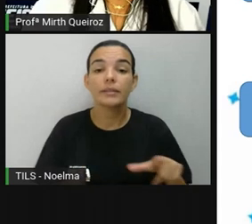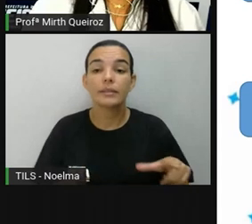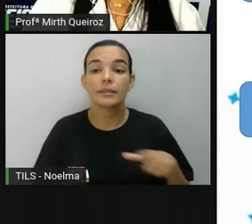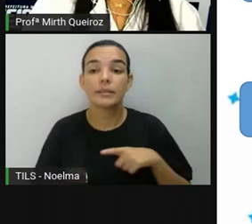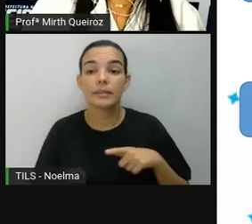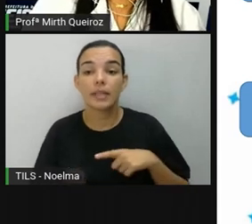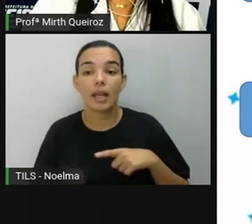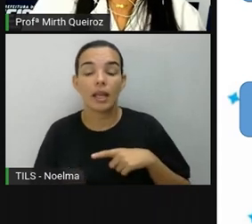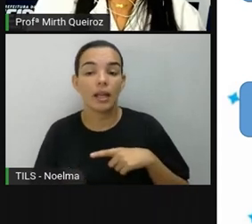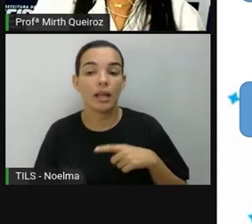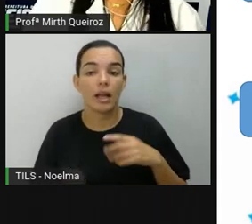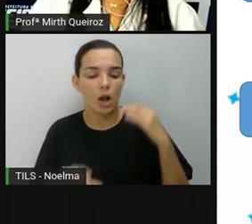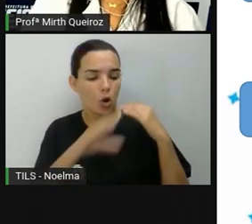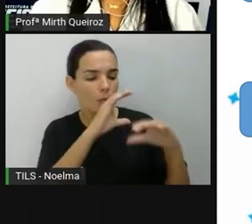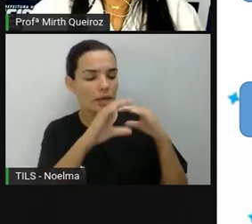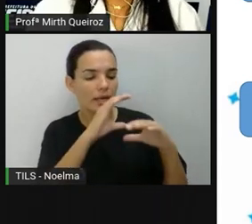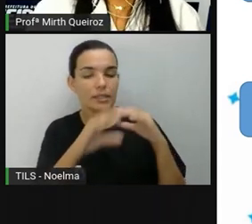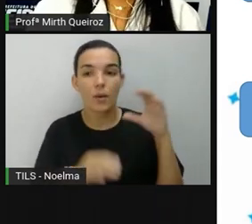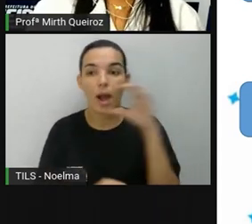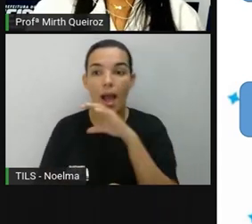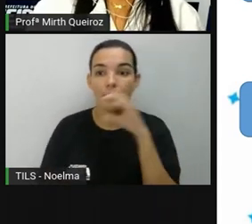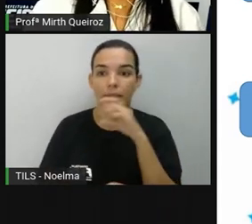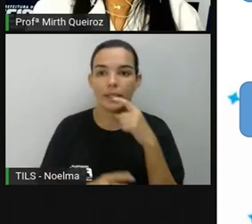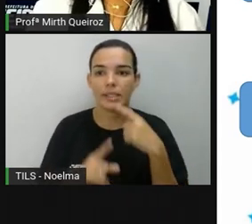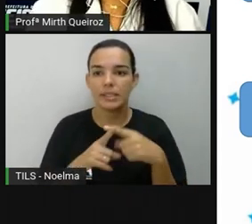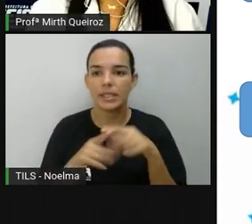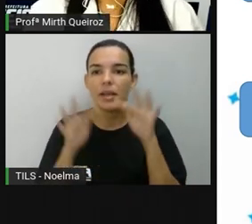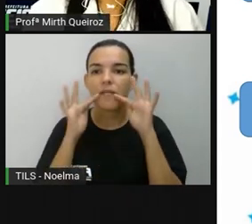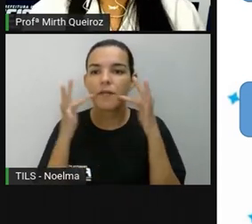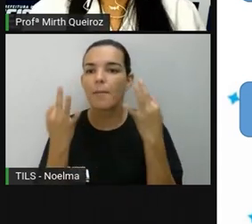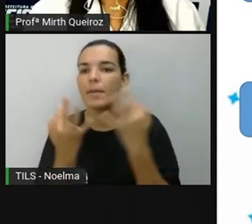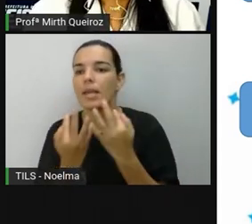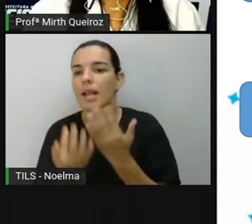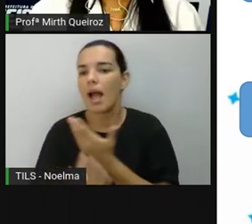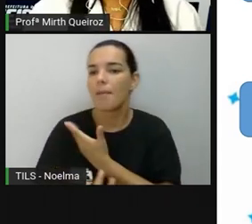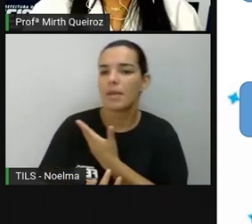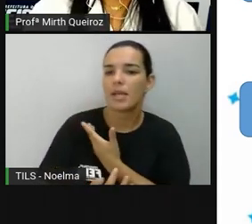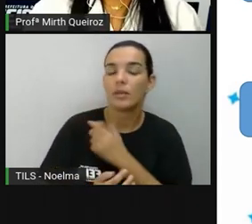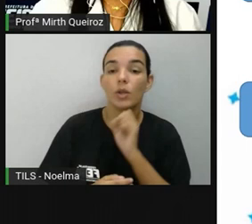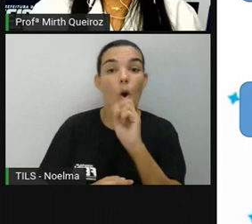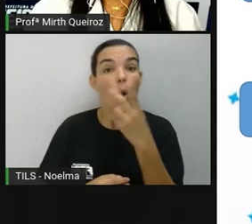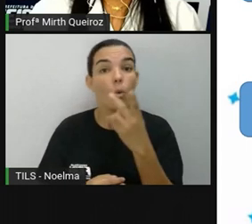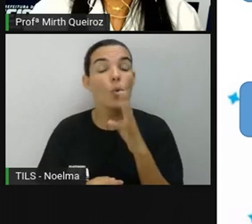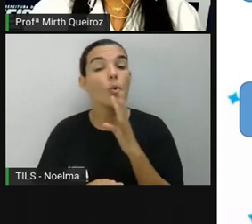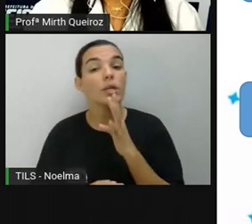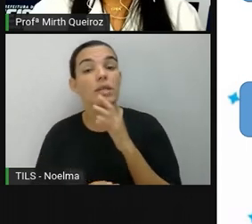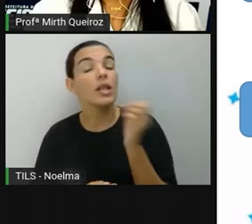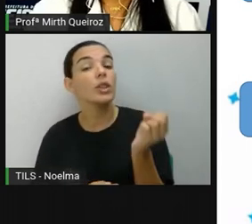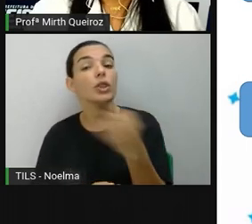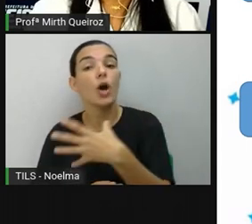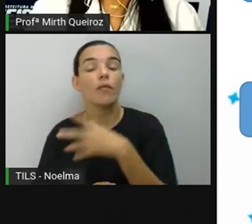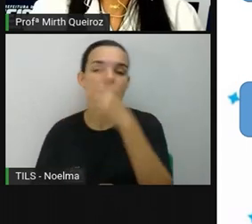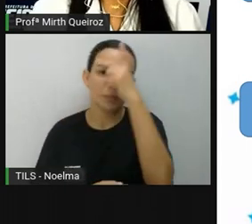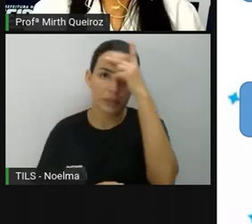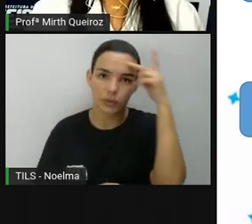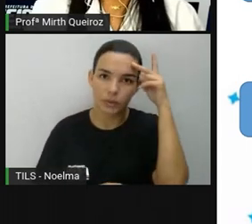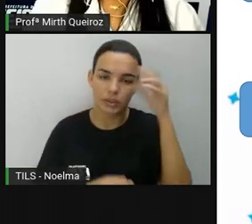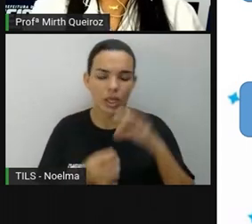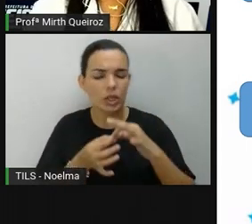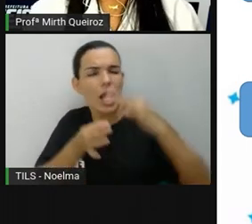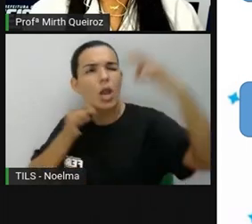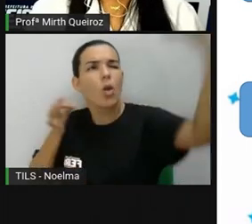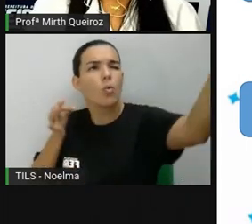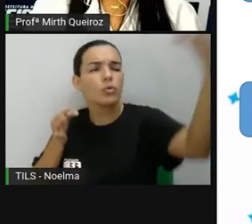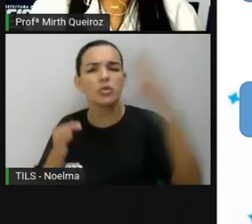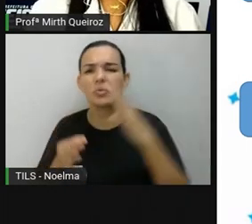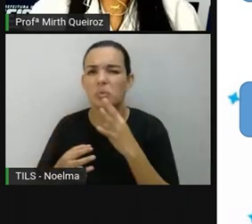com parentes, amigos, ou conhecer novas pessoas que se encontram longe da